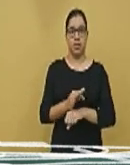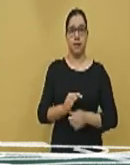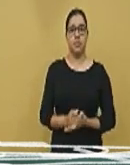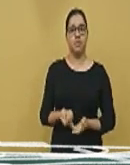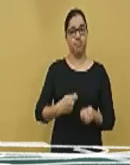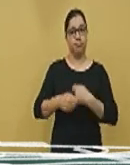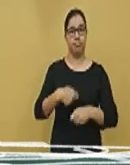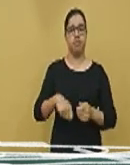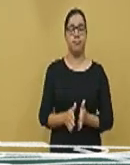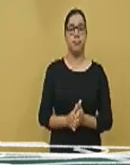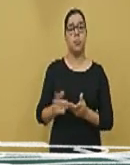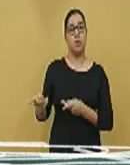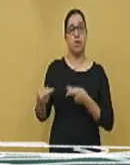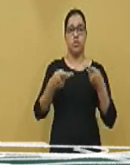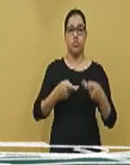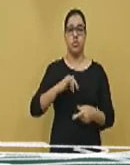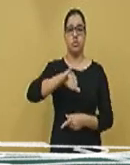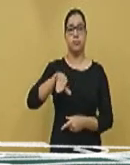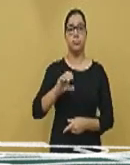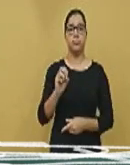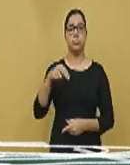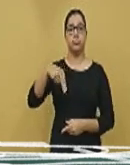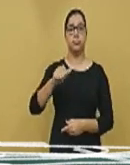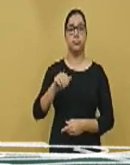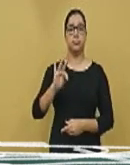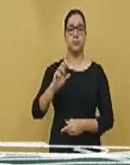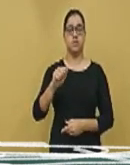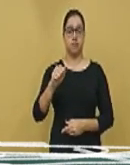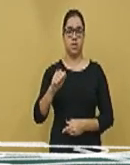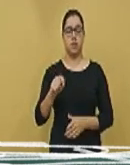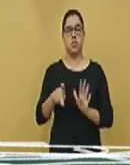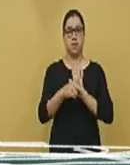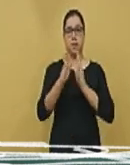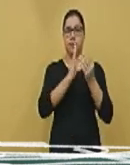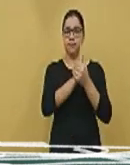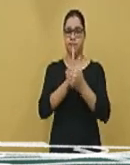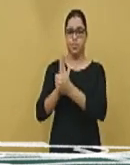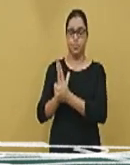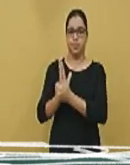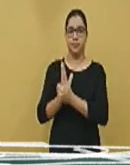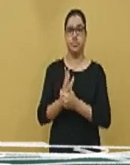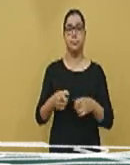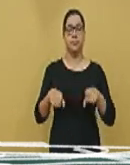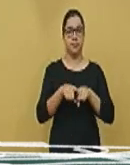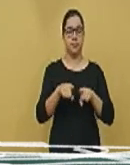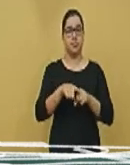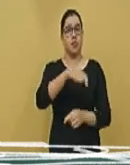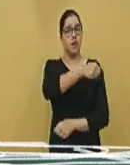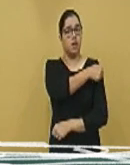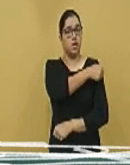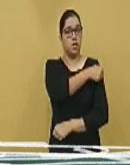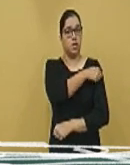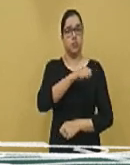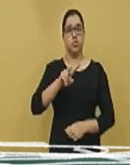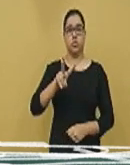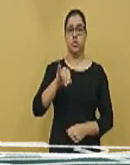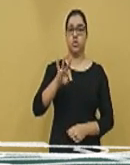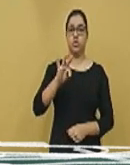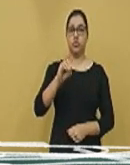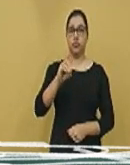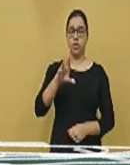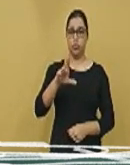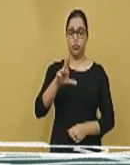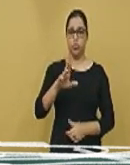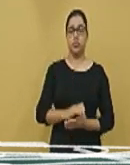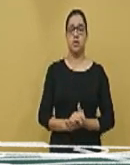convido Jonathan Nunes Teixeira, da biblioteca, para vir. Convido o discente José Vitor Salles, do curso de Ciências